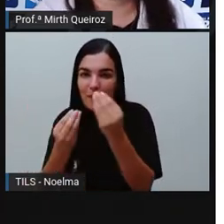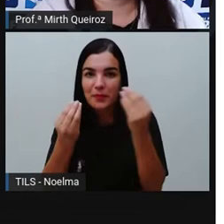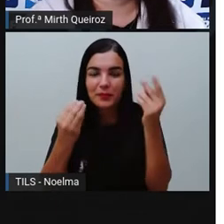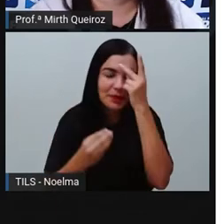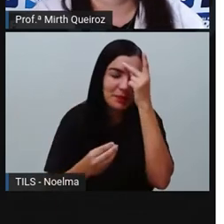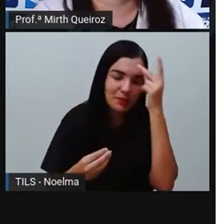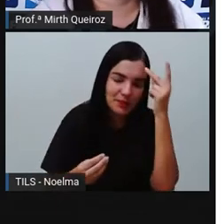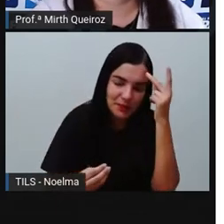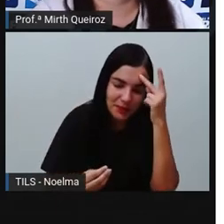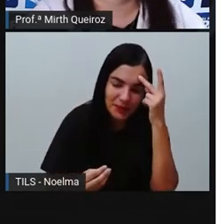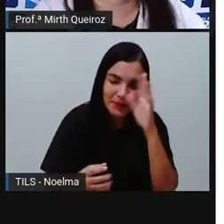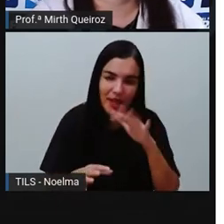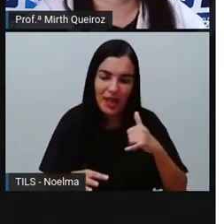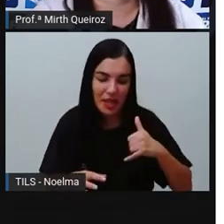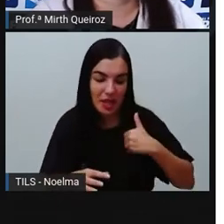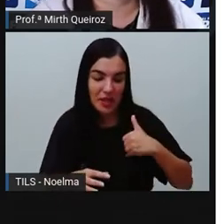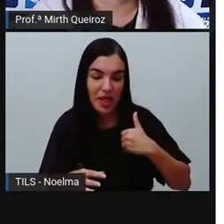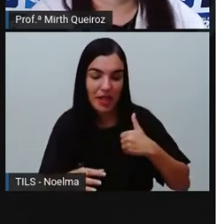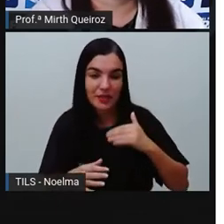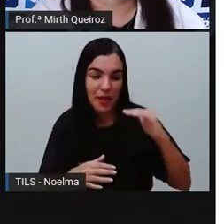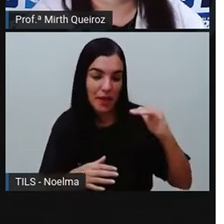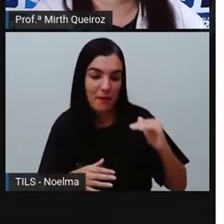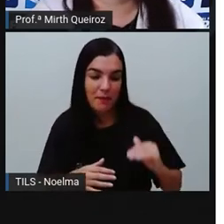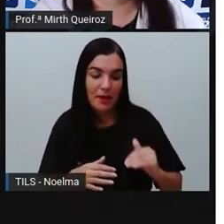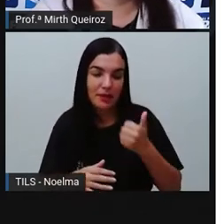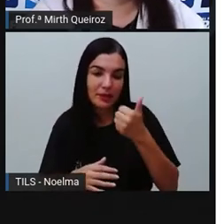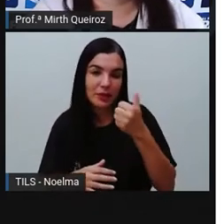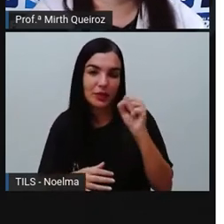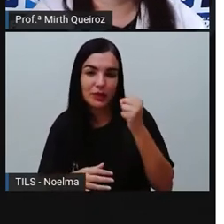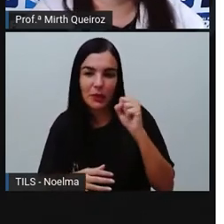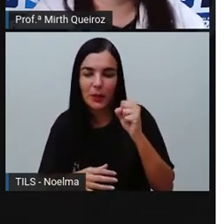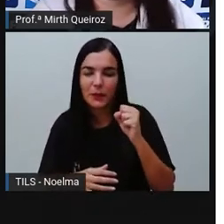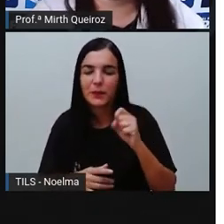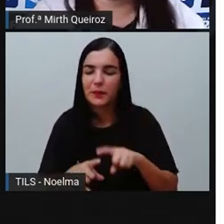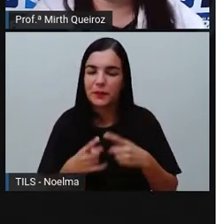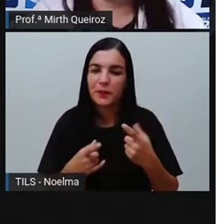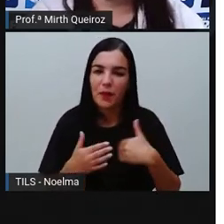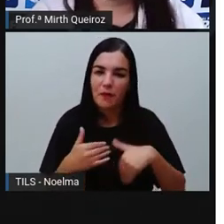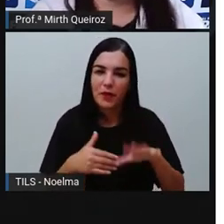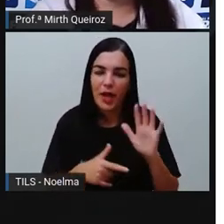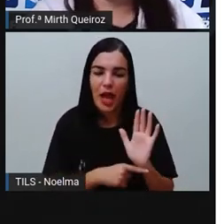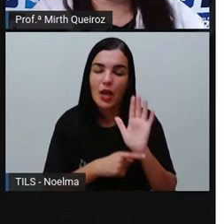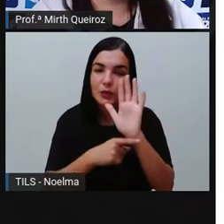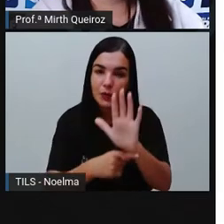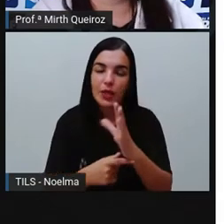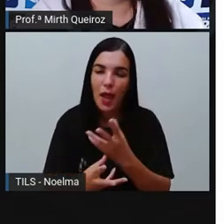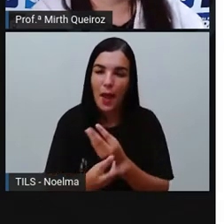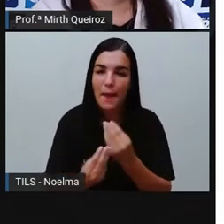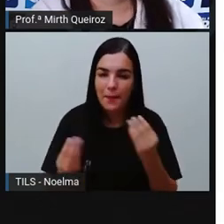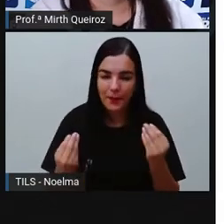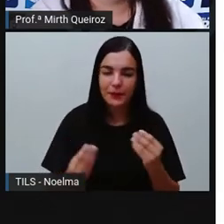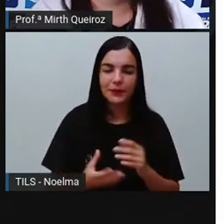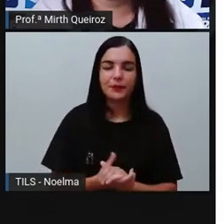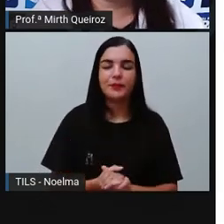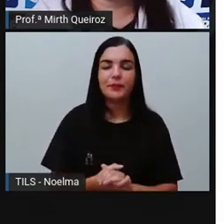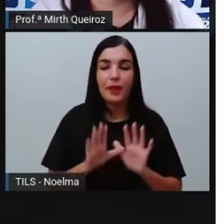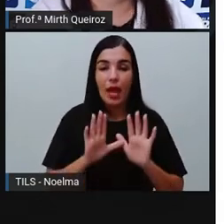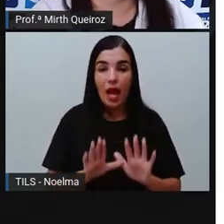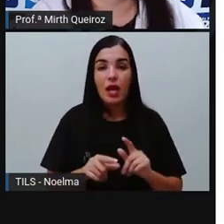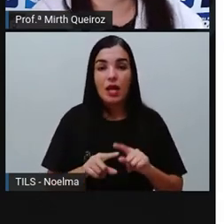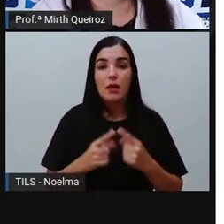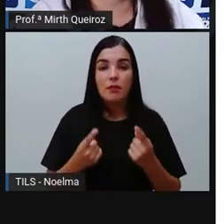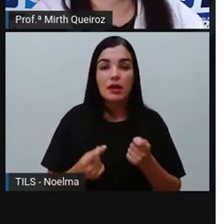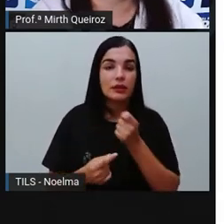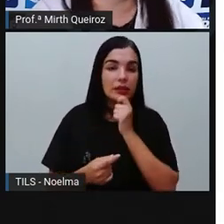Já em idades inferiores aí a 18 anos, então isso vai ajudar bastante, né? Mas